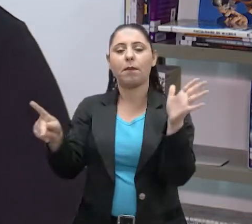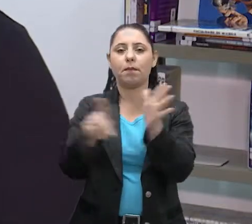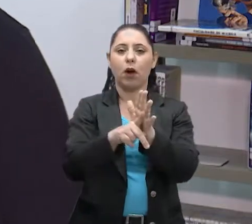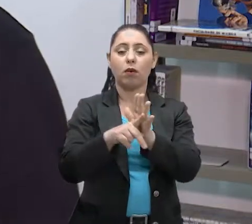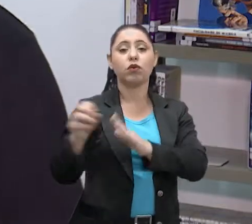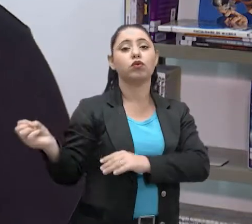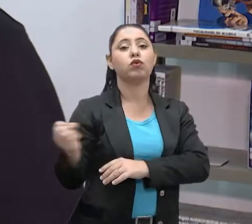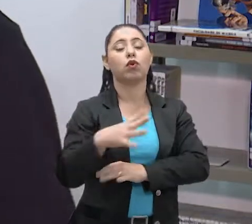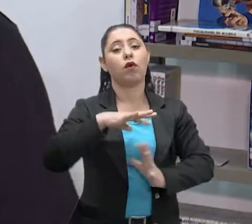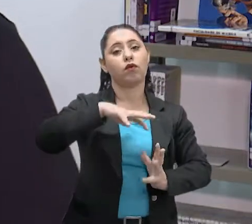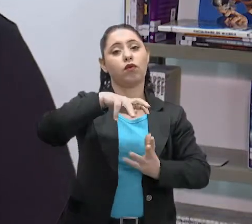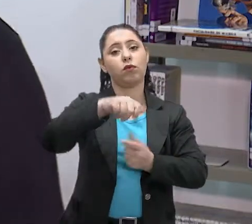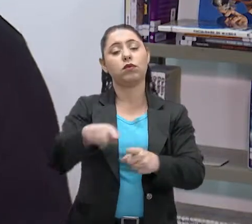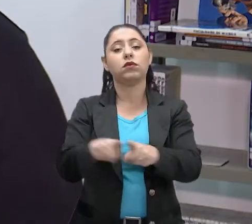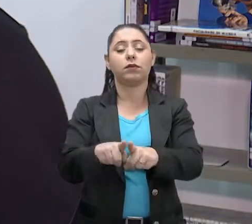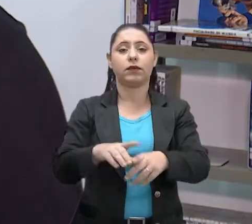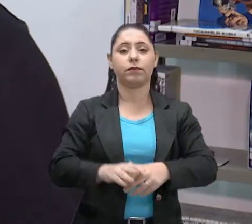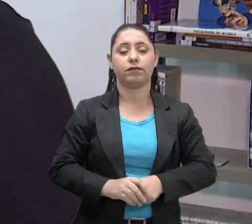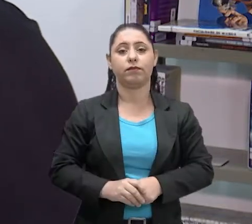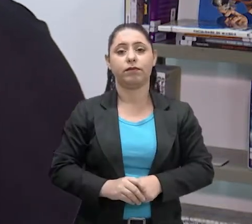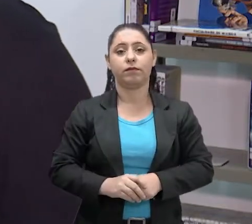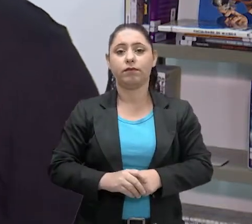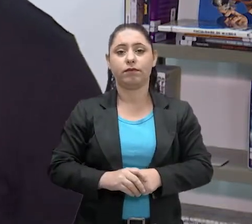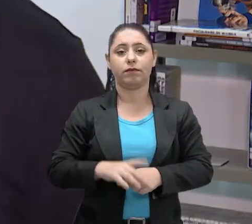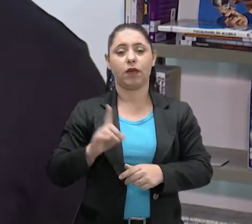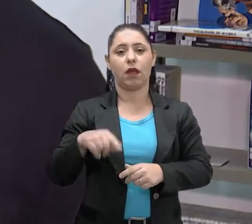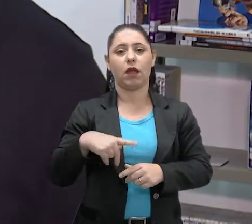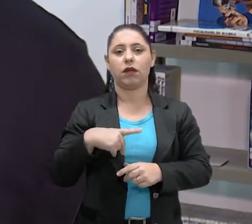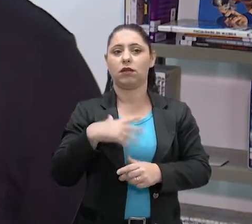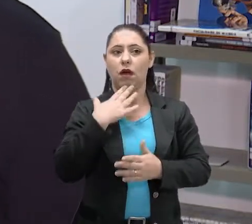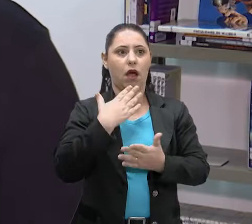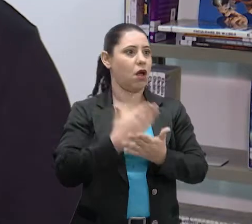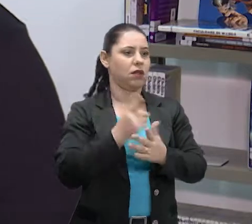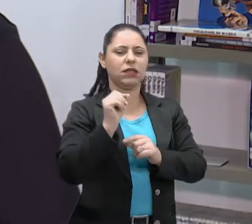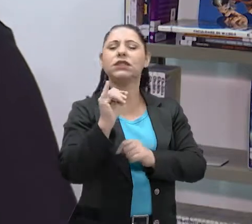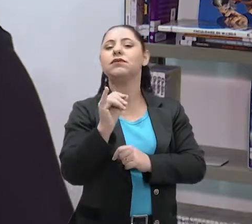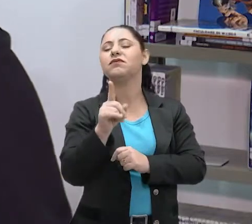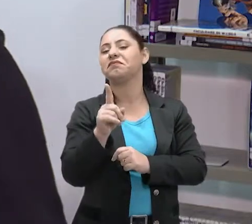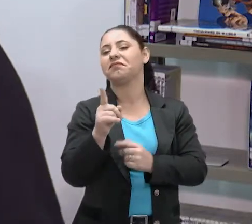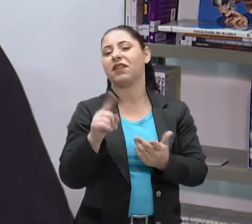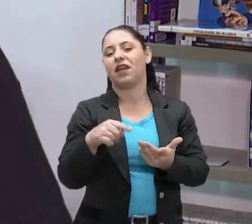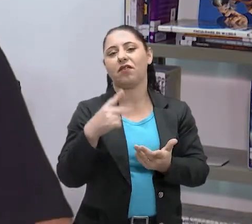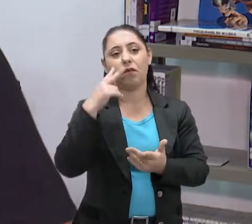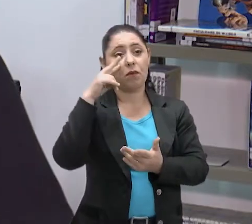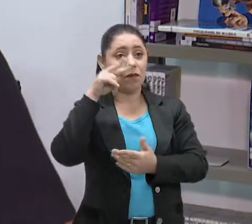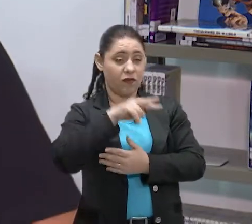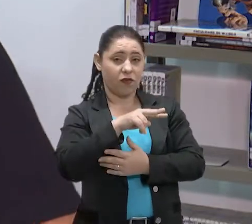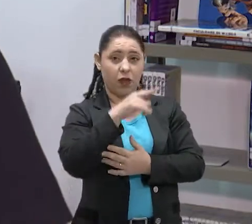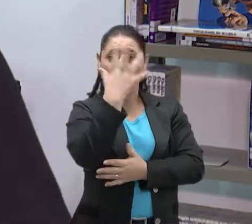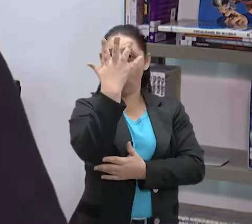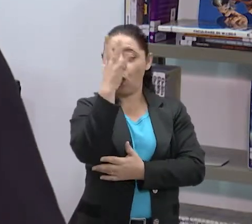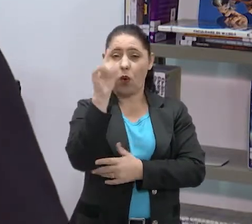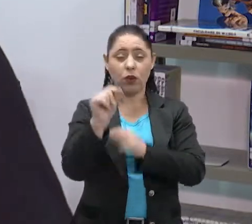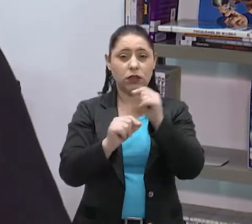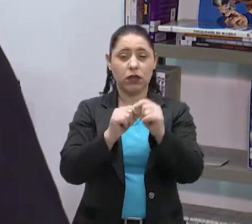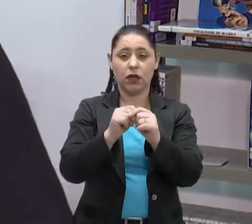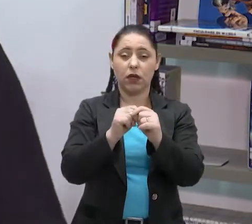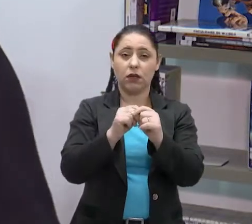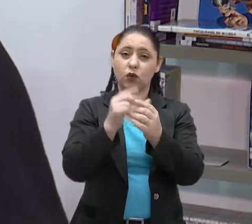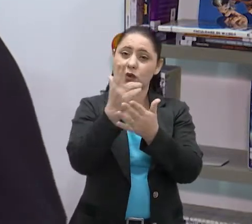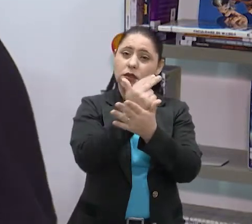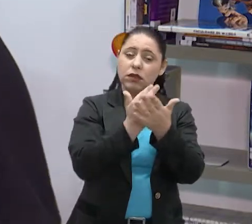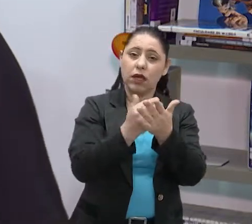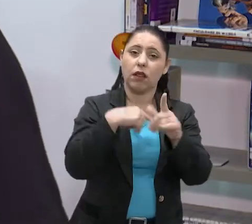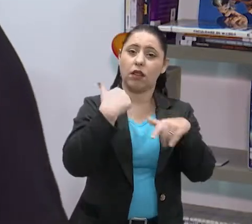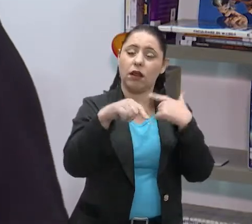com as tendências cada vez mais modernas do mundo. Então, não se espante se você ver um mangá,